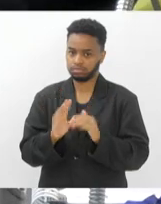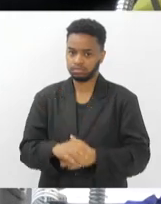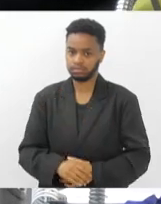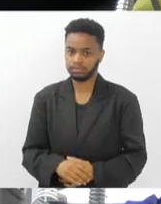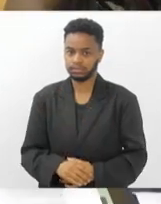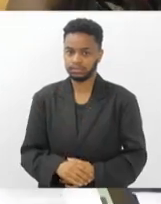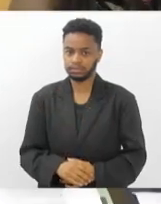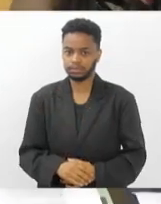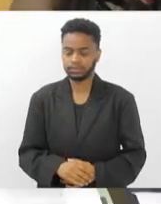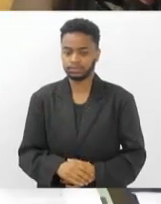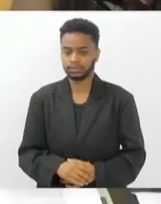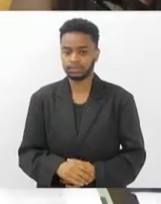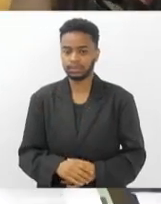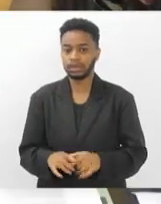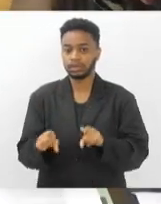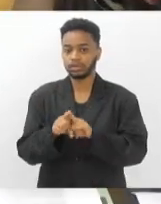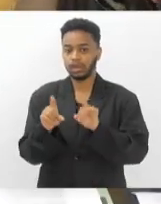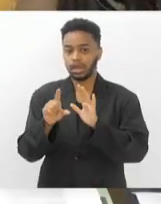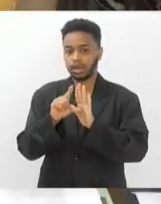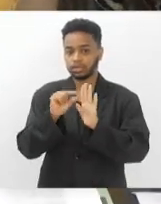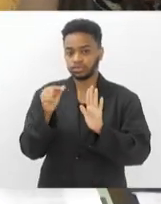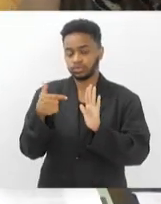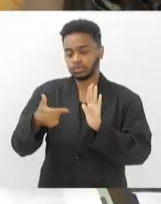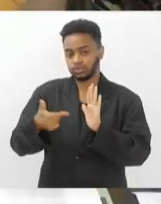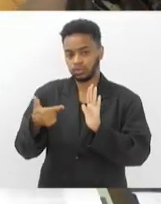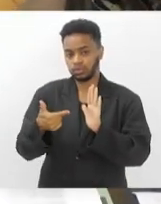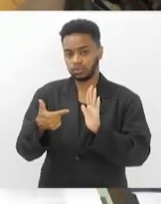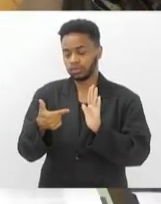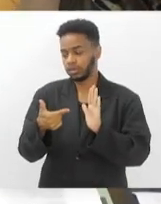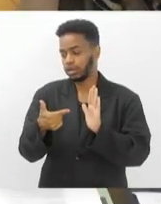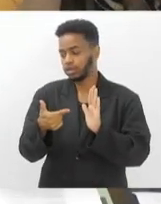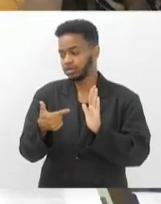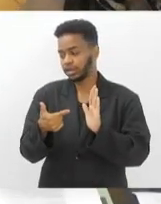Até no artigo 2º...